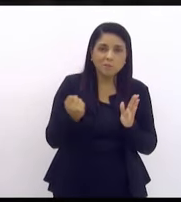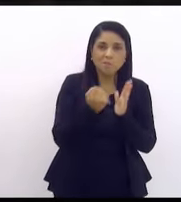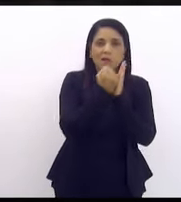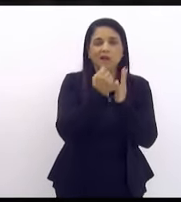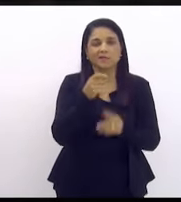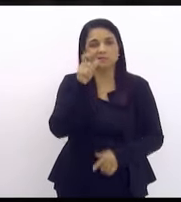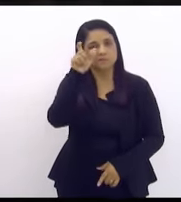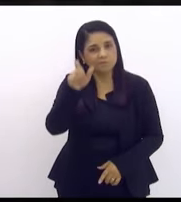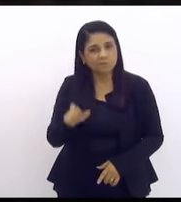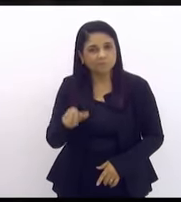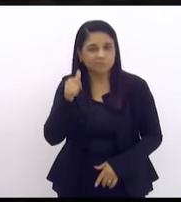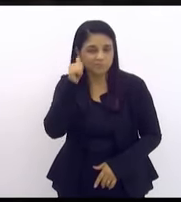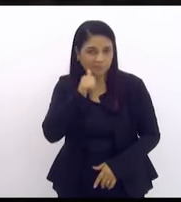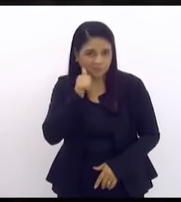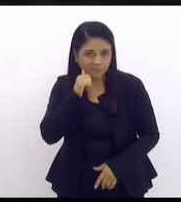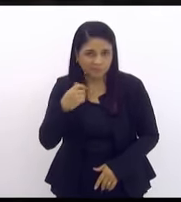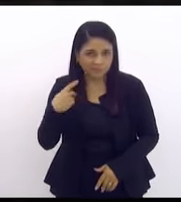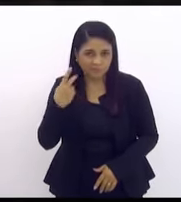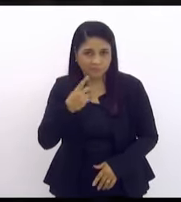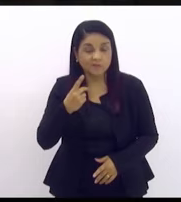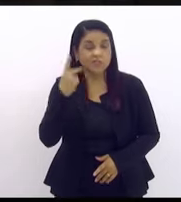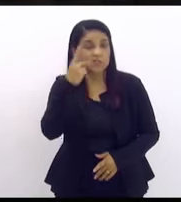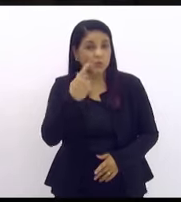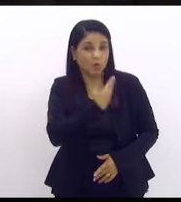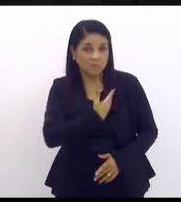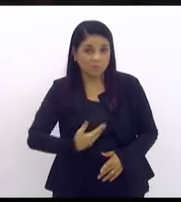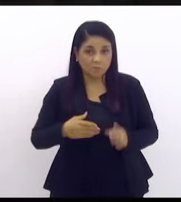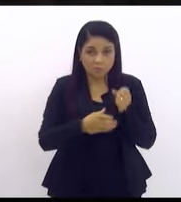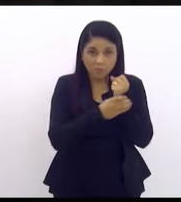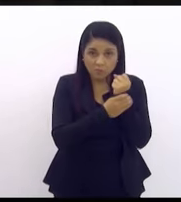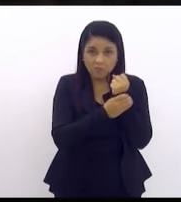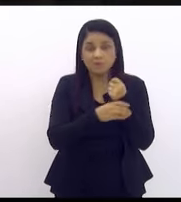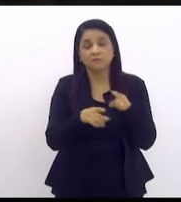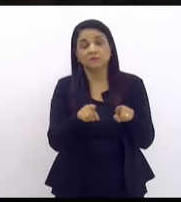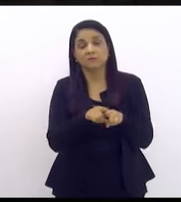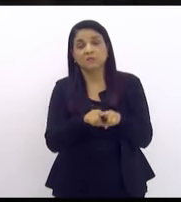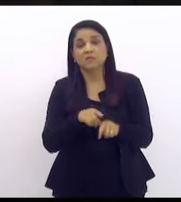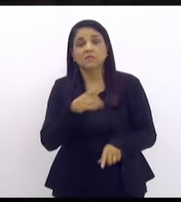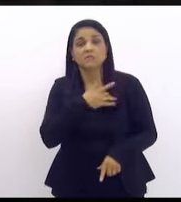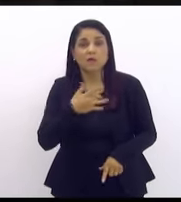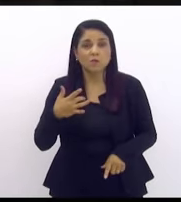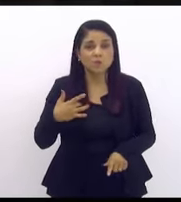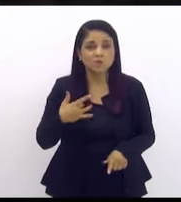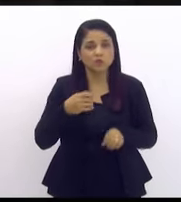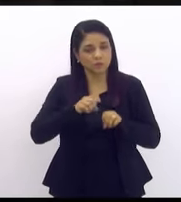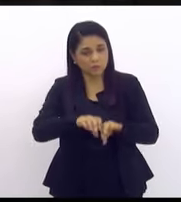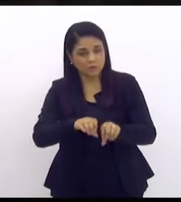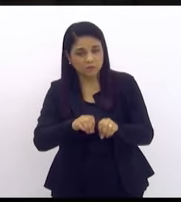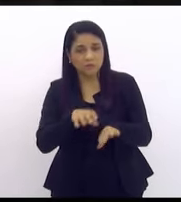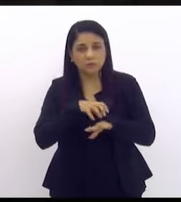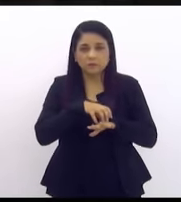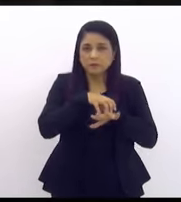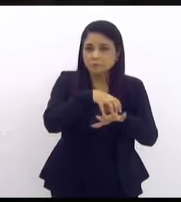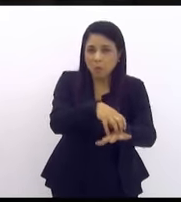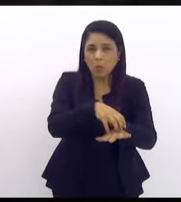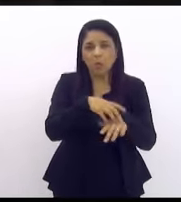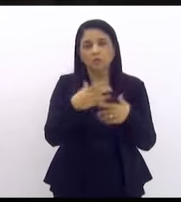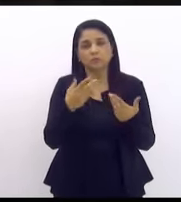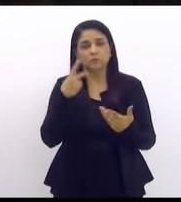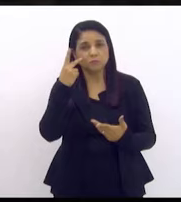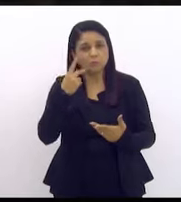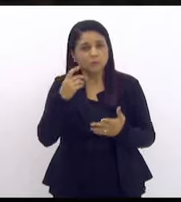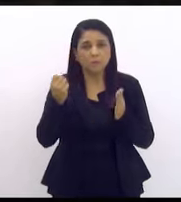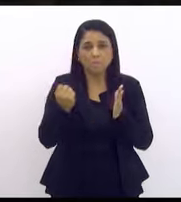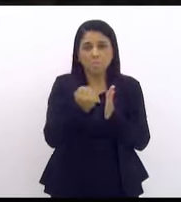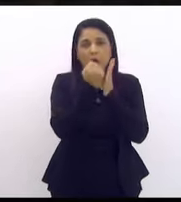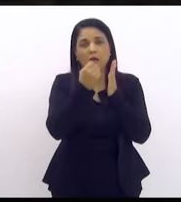na política de segurança pública, na política de educação e de saúde, na política de transporte público. É importante